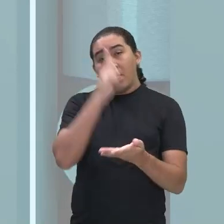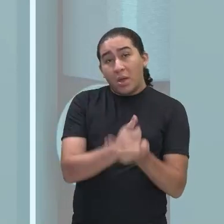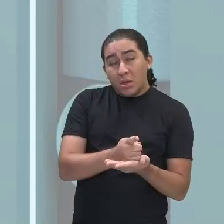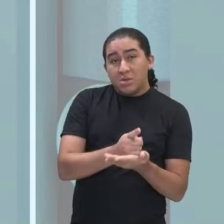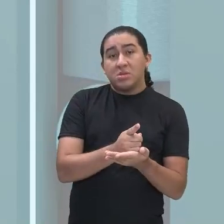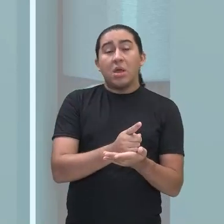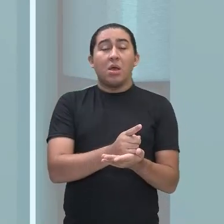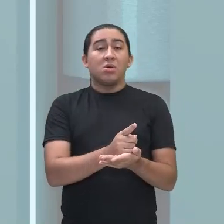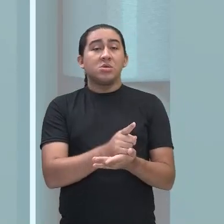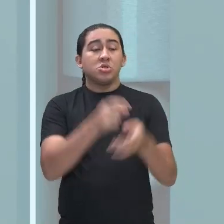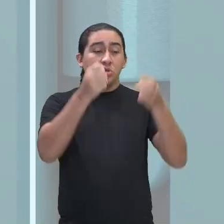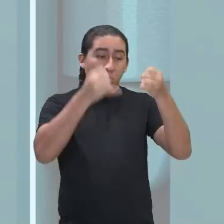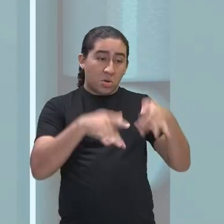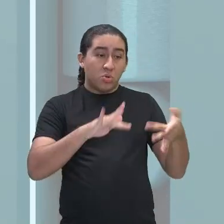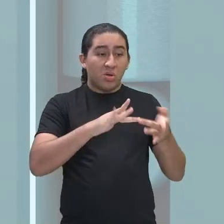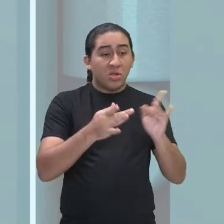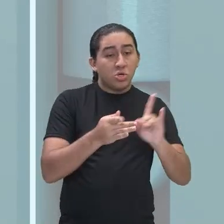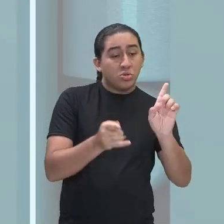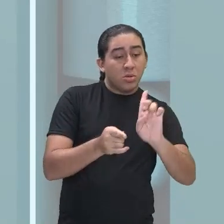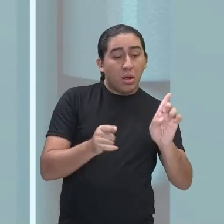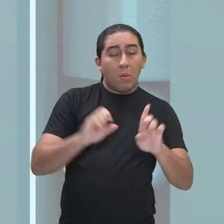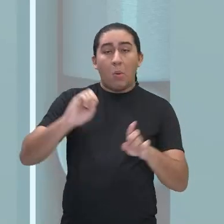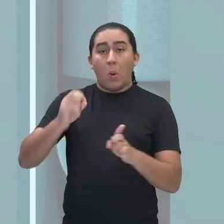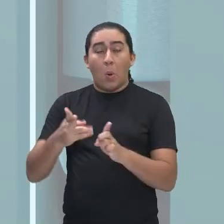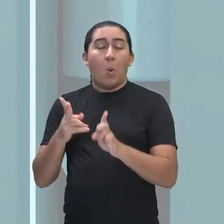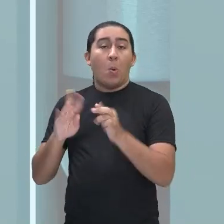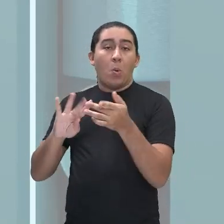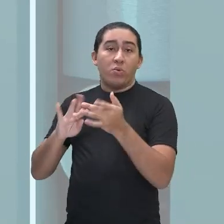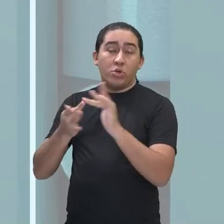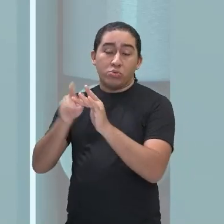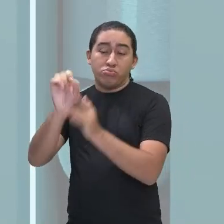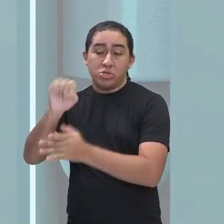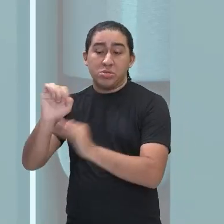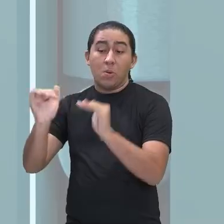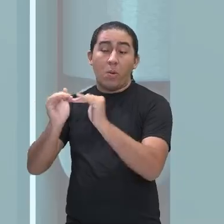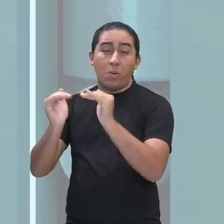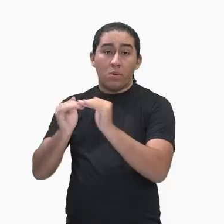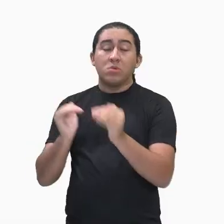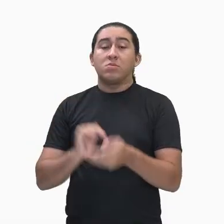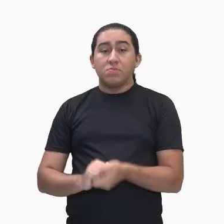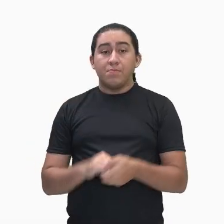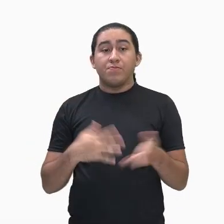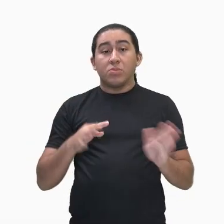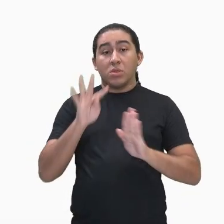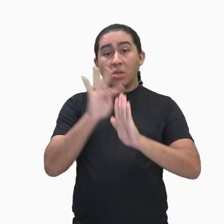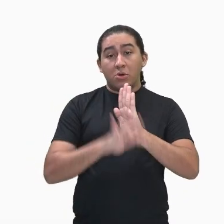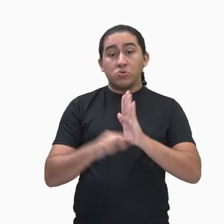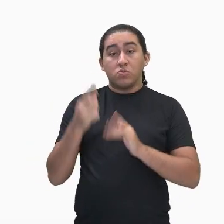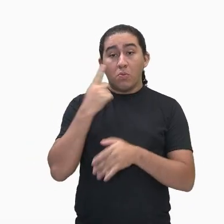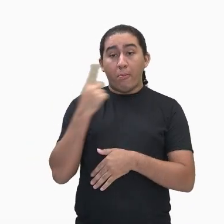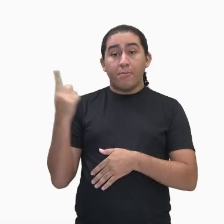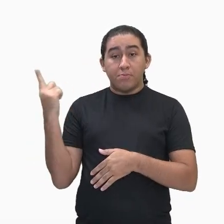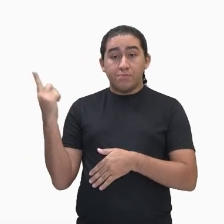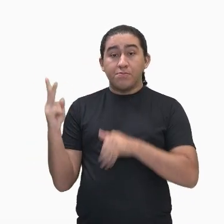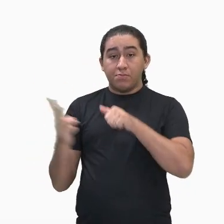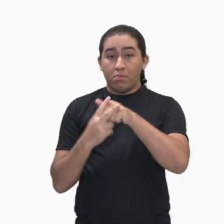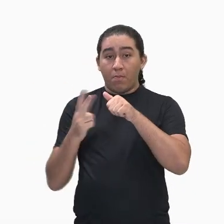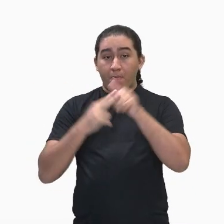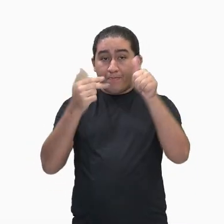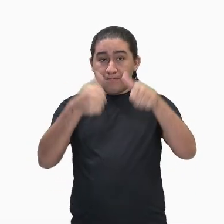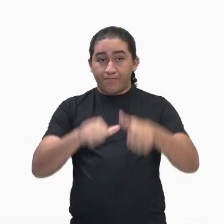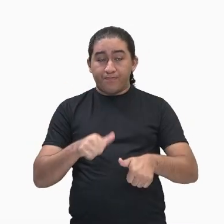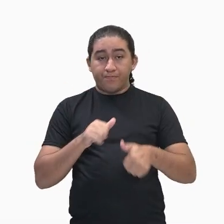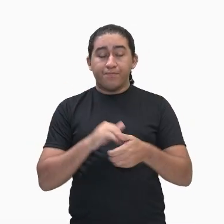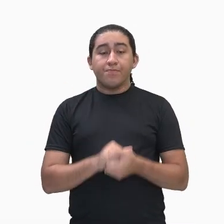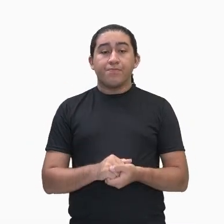ou afirmando. Compreenderam? Então, vamos para o texto. A gente também vai identificar alguns verbos no texto. E